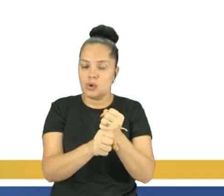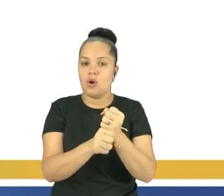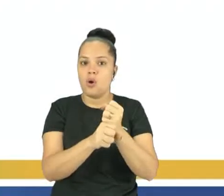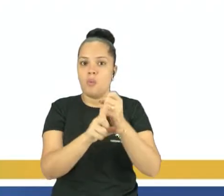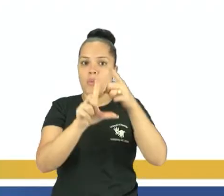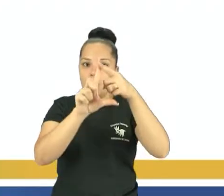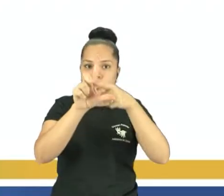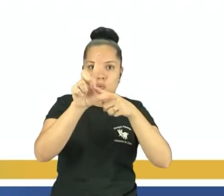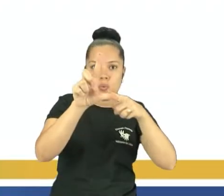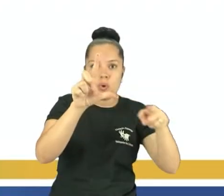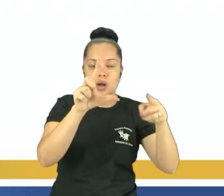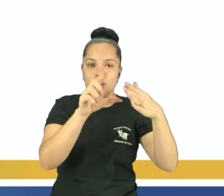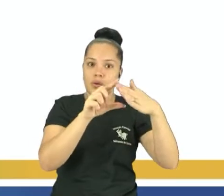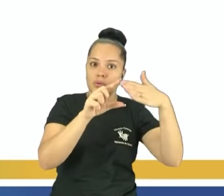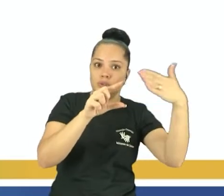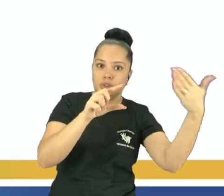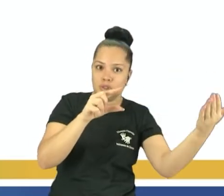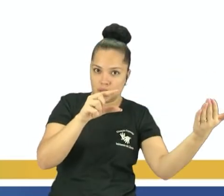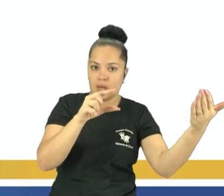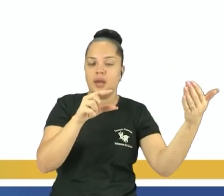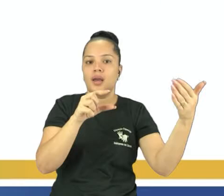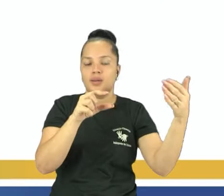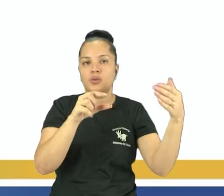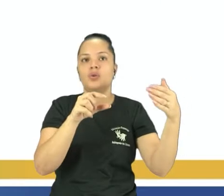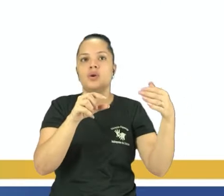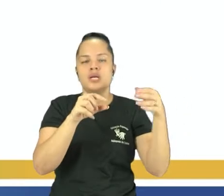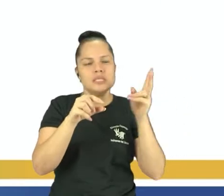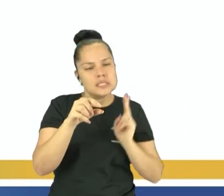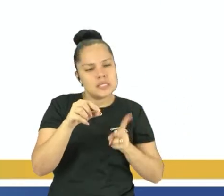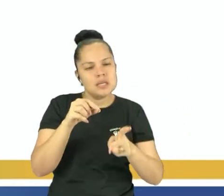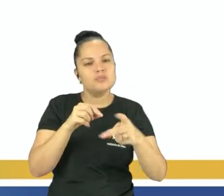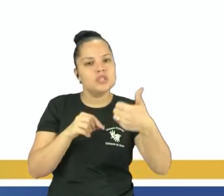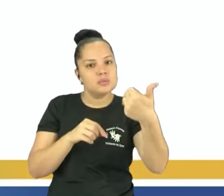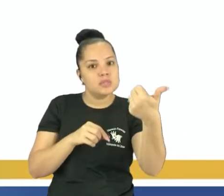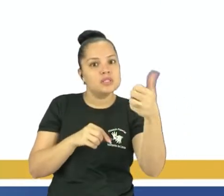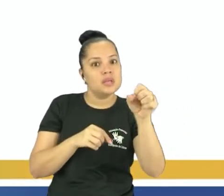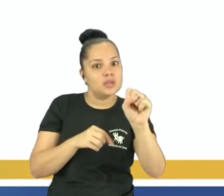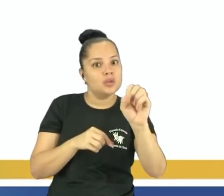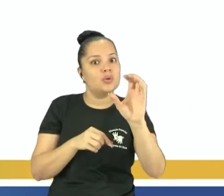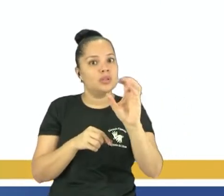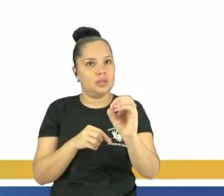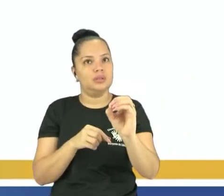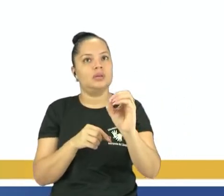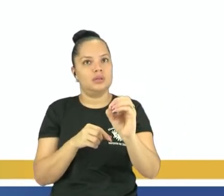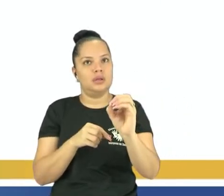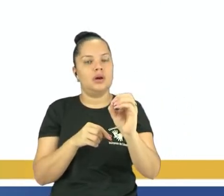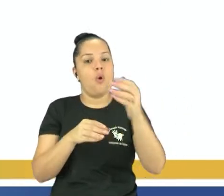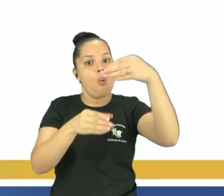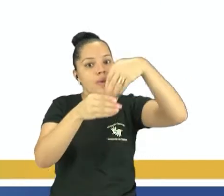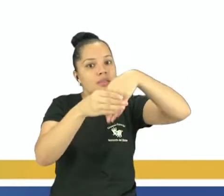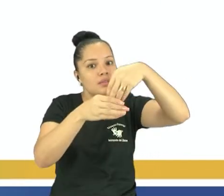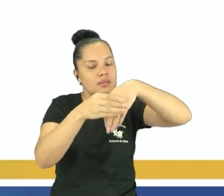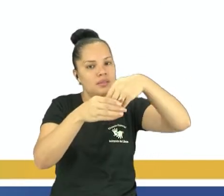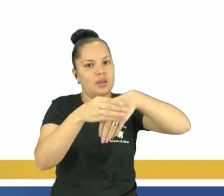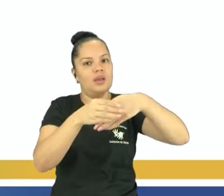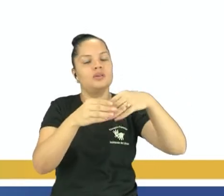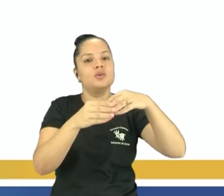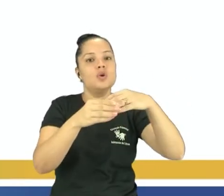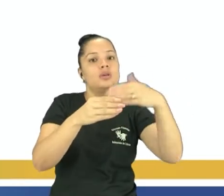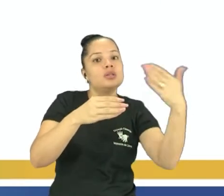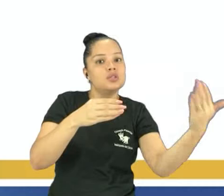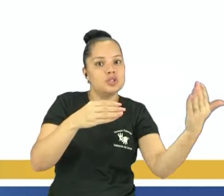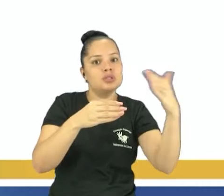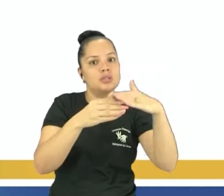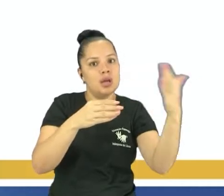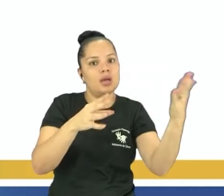com seu respectivo externo, né, é sempre igual a 180 graus, não esqueça disso, né, já que eles são suplementares, né, eles são